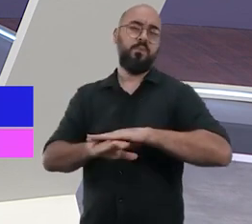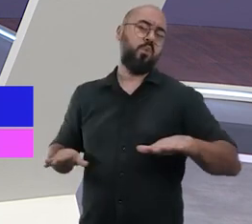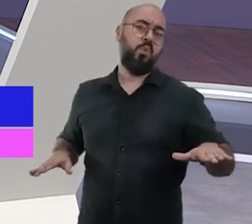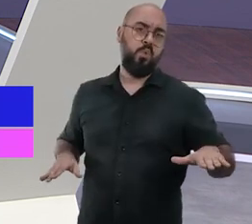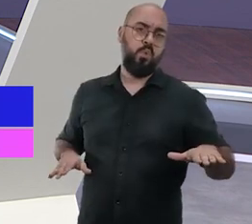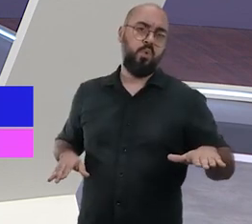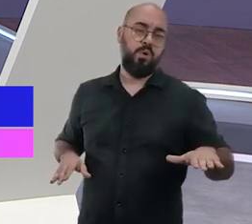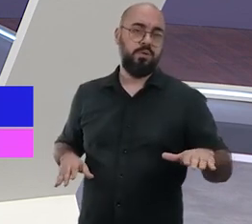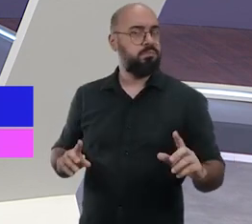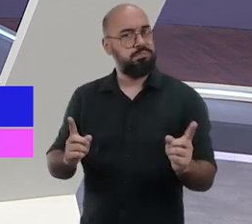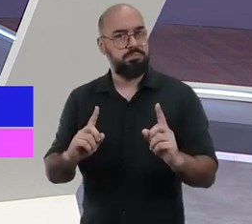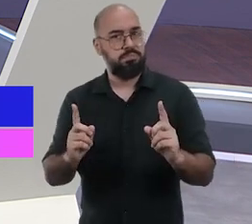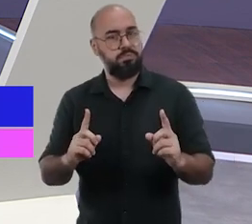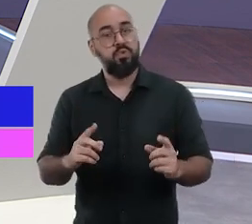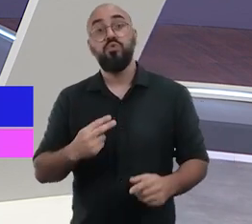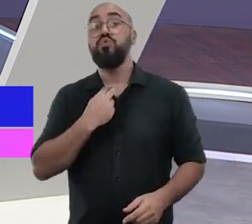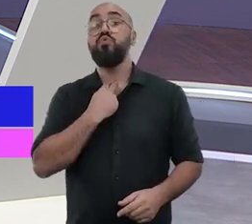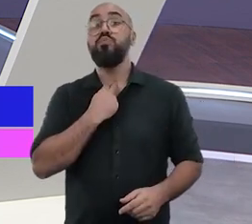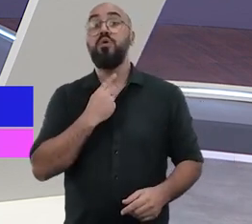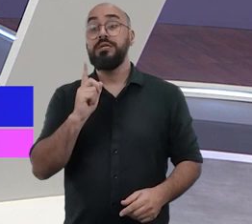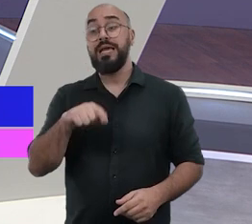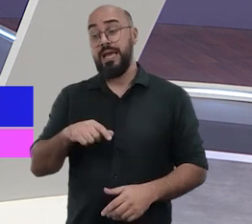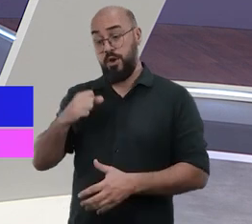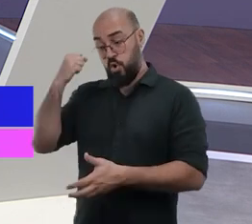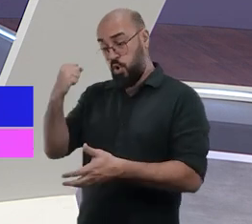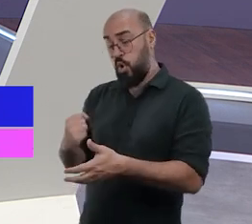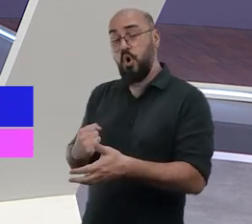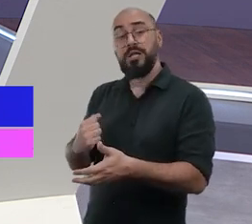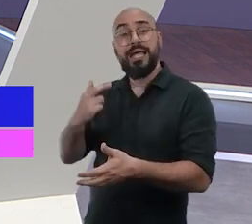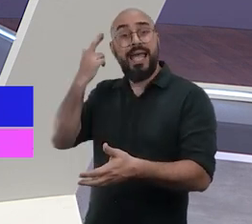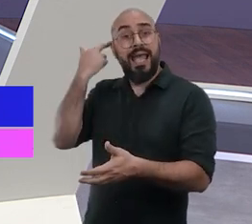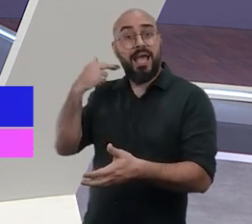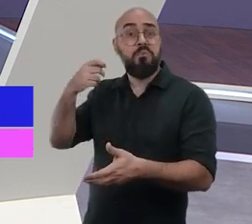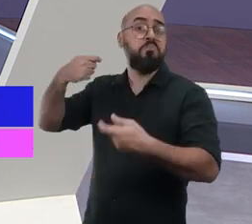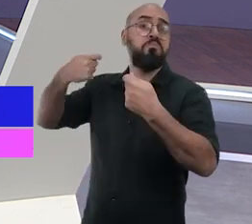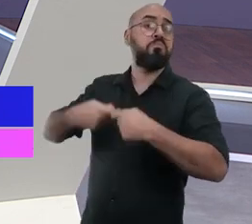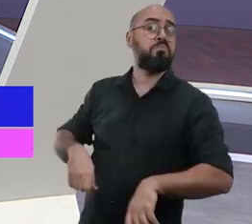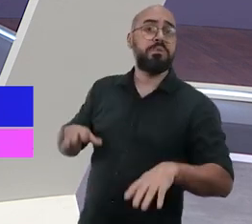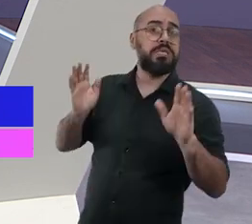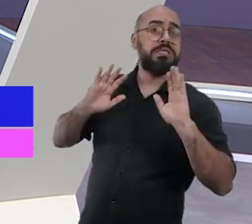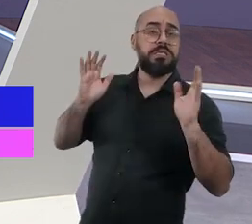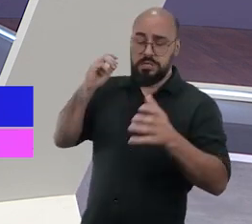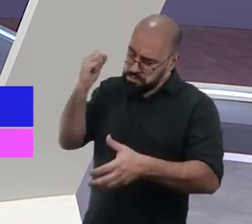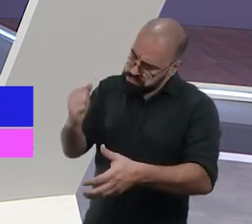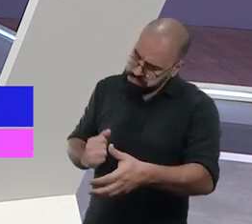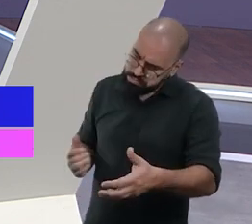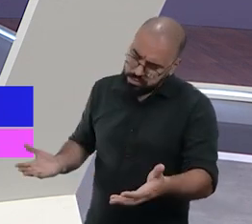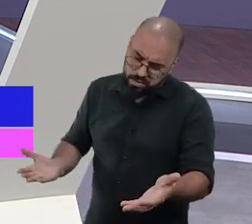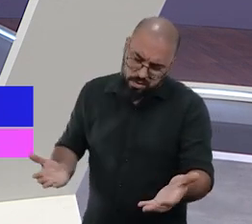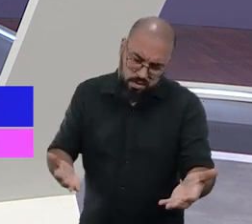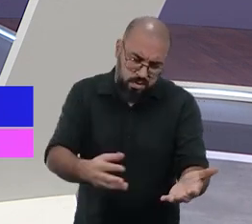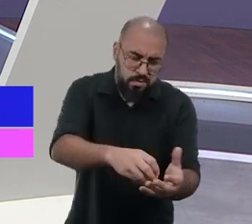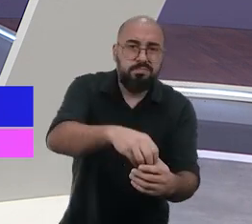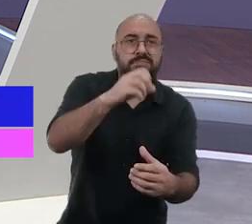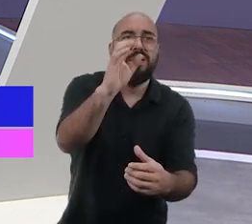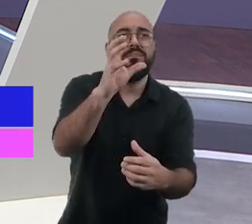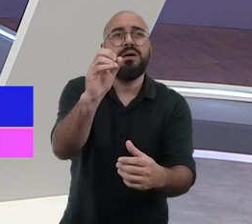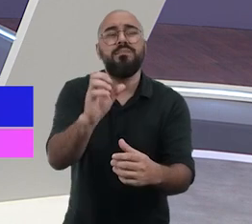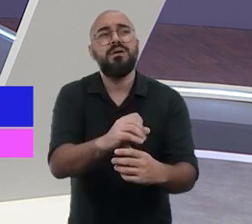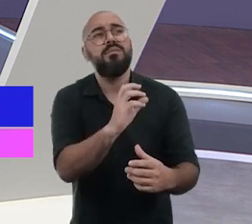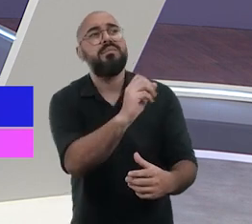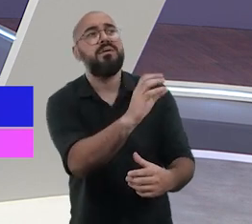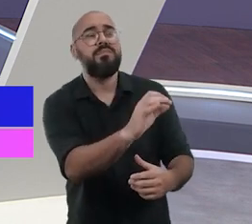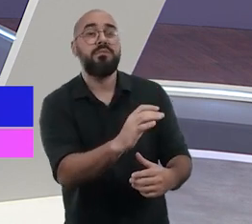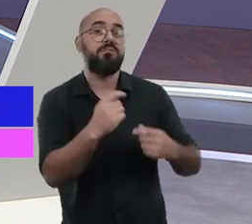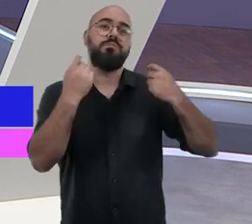serve mais é matar cordeiros. Eu não preciso mais fazer isso. Eu não tenho mais que ter um santuário aqui na terra. Eu não tenho mais que ter sacrifício. Eu não